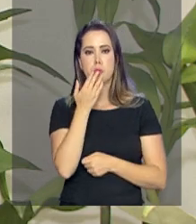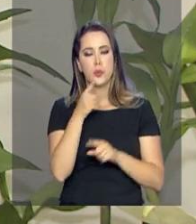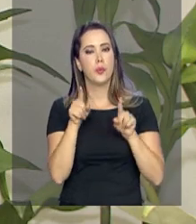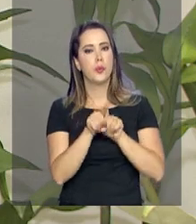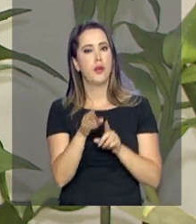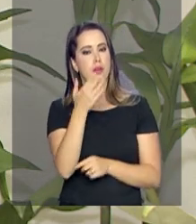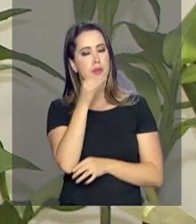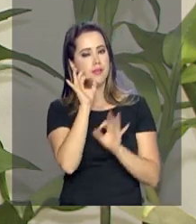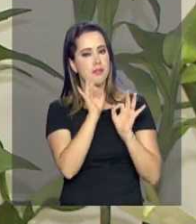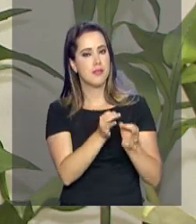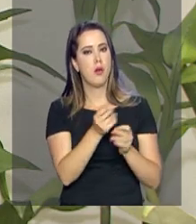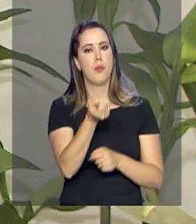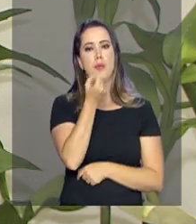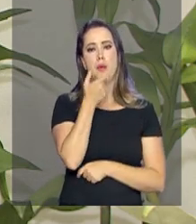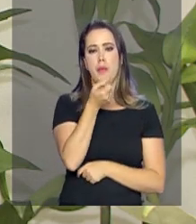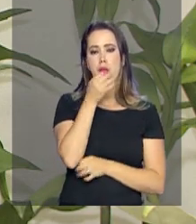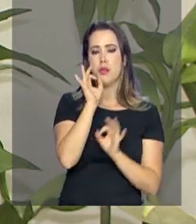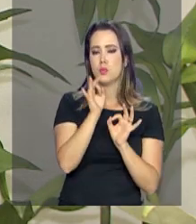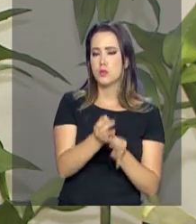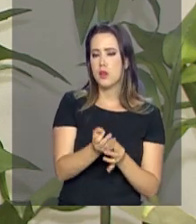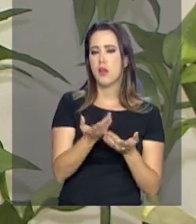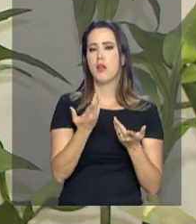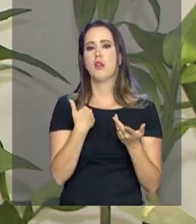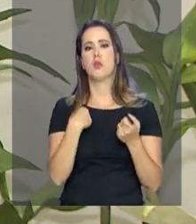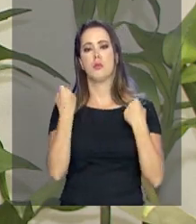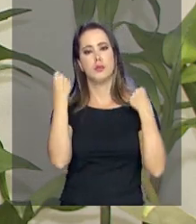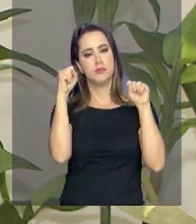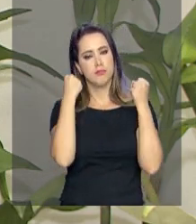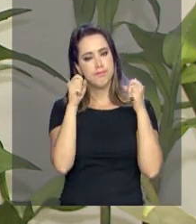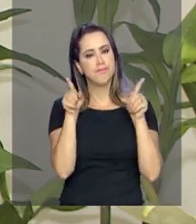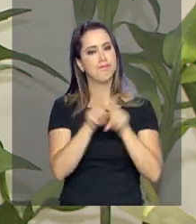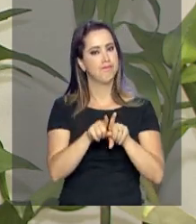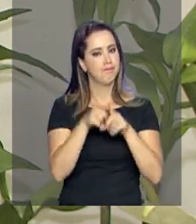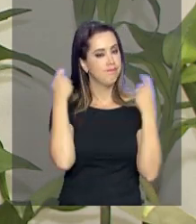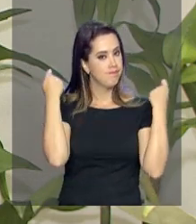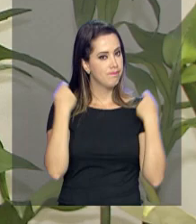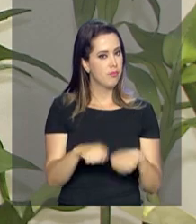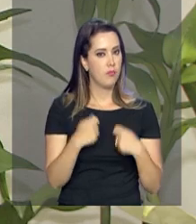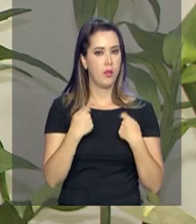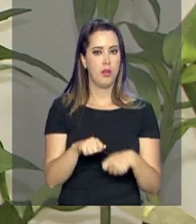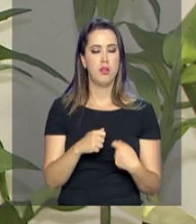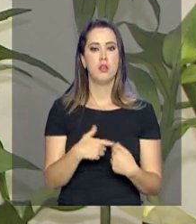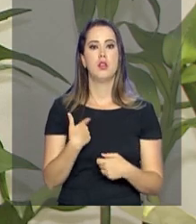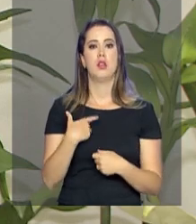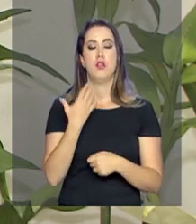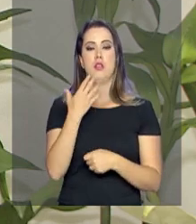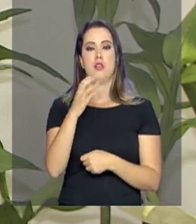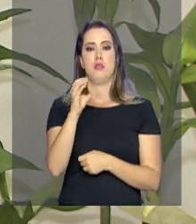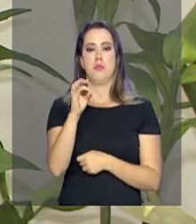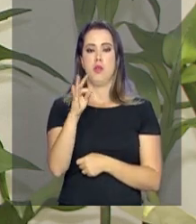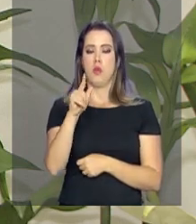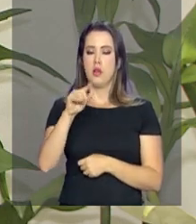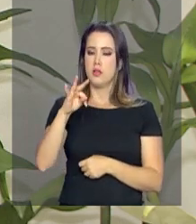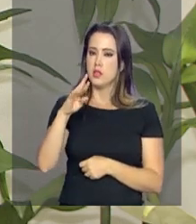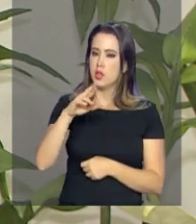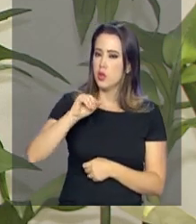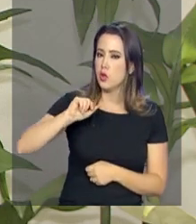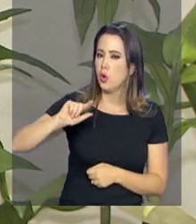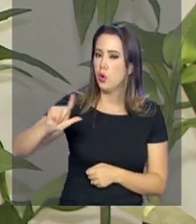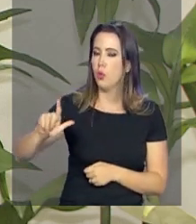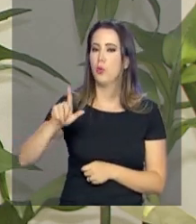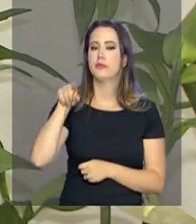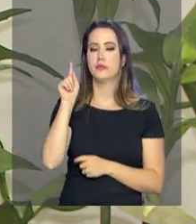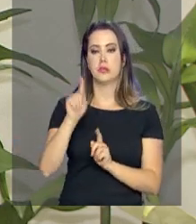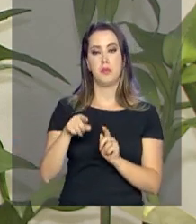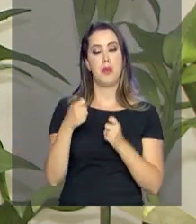alimentação com a medicação com atividade física os problemas de colesterol o cigarro hábitos de